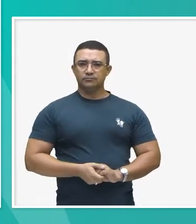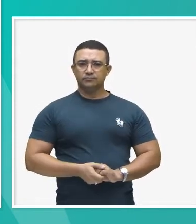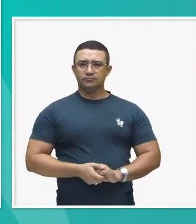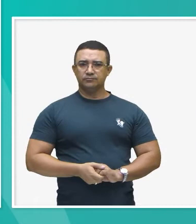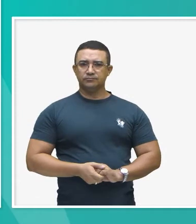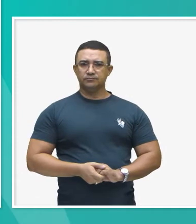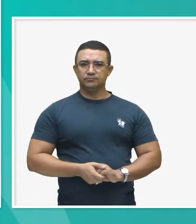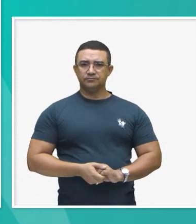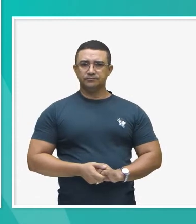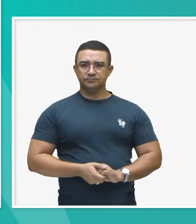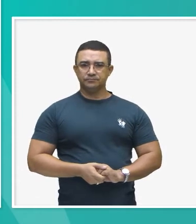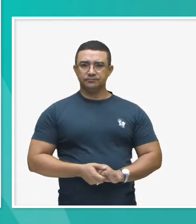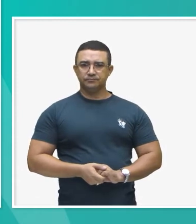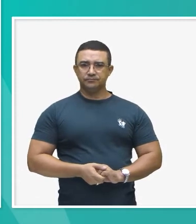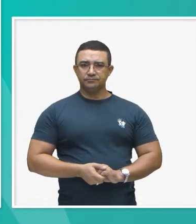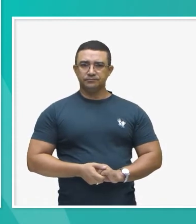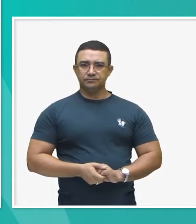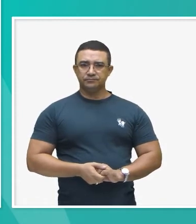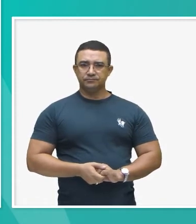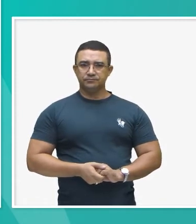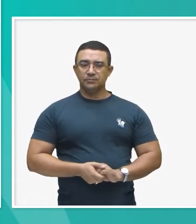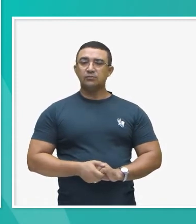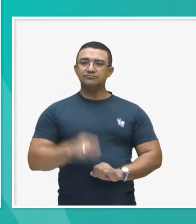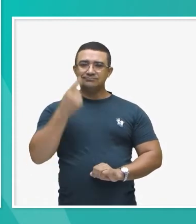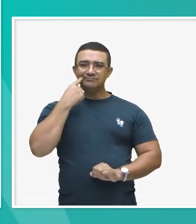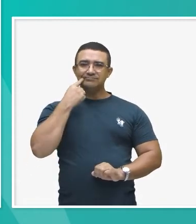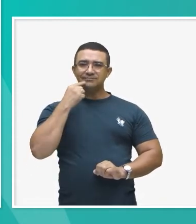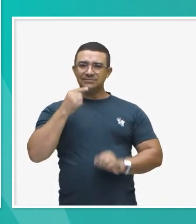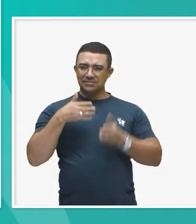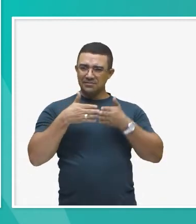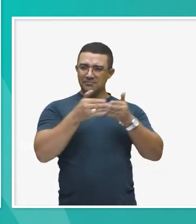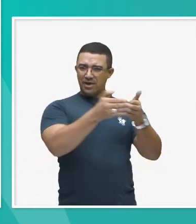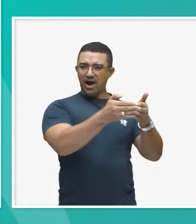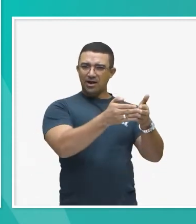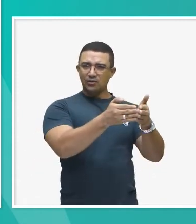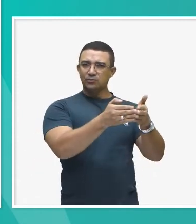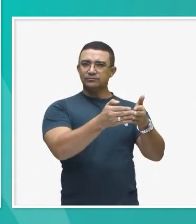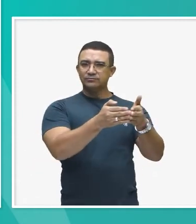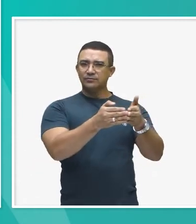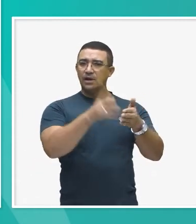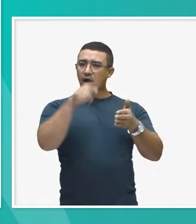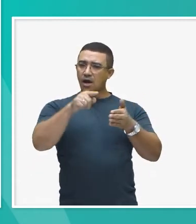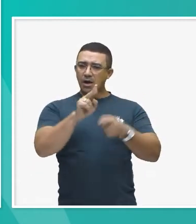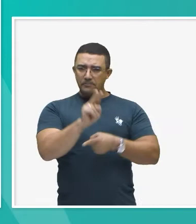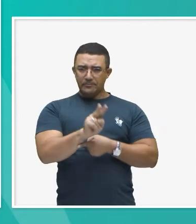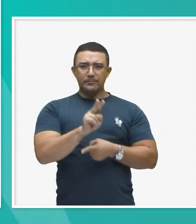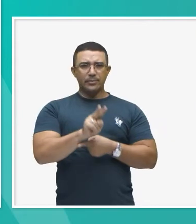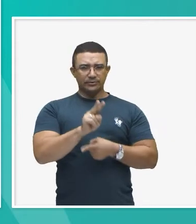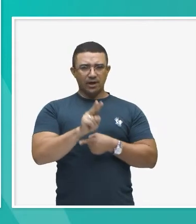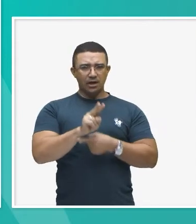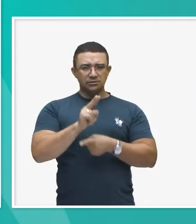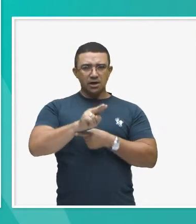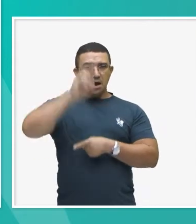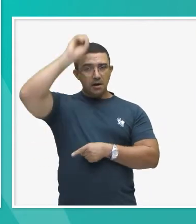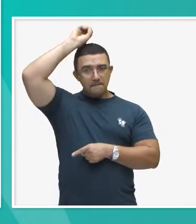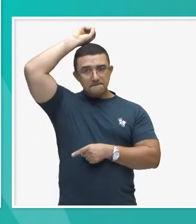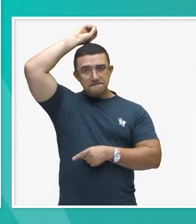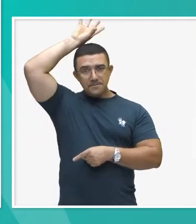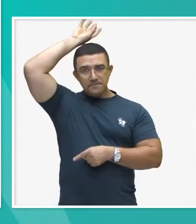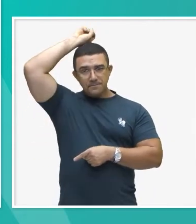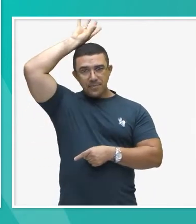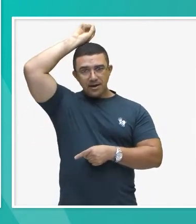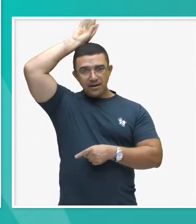cães de guarda do mar, que é essa imagem aí, é essa organização que protege as baleias da caça